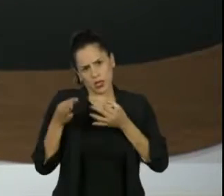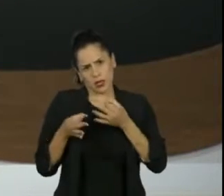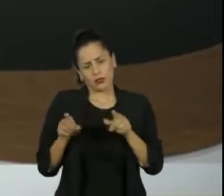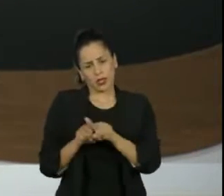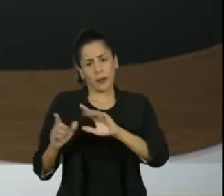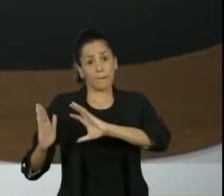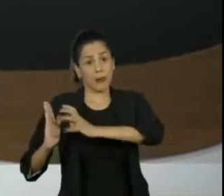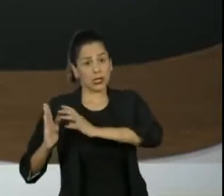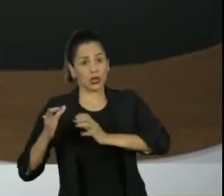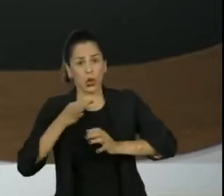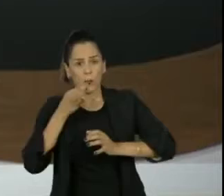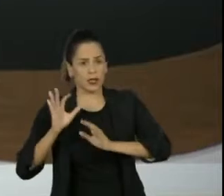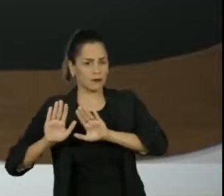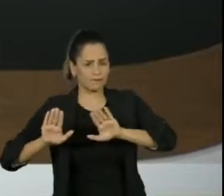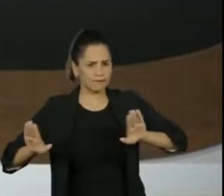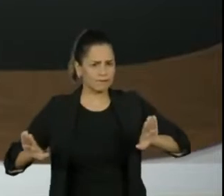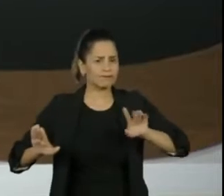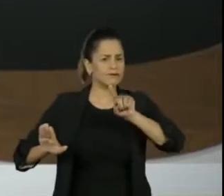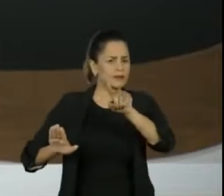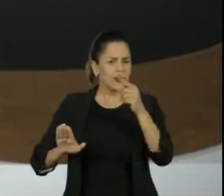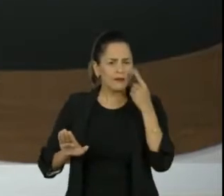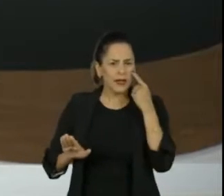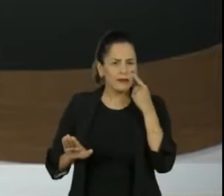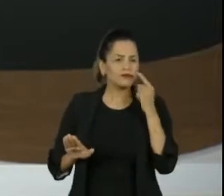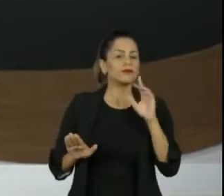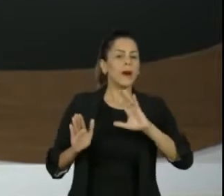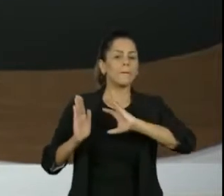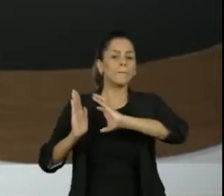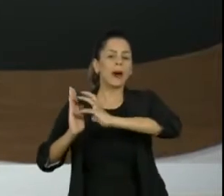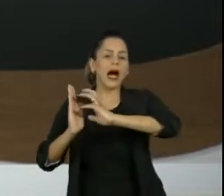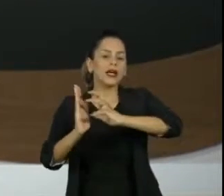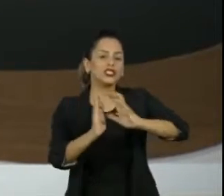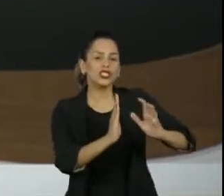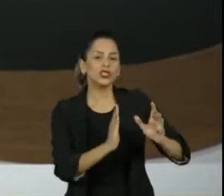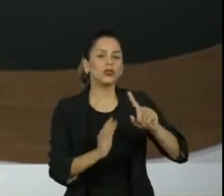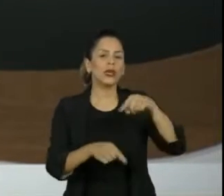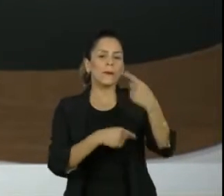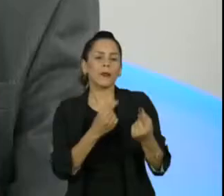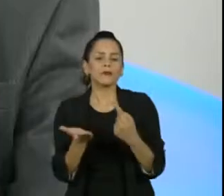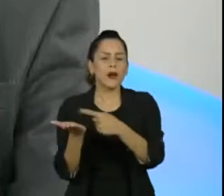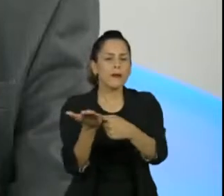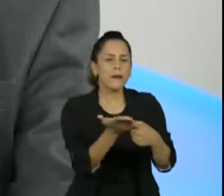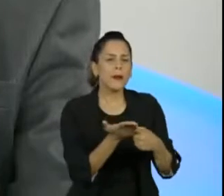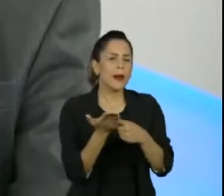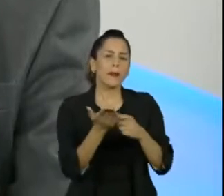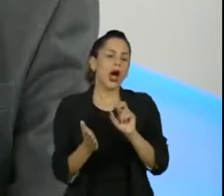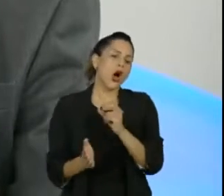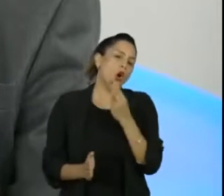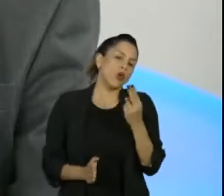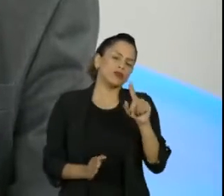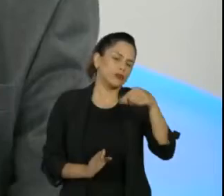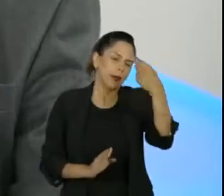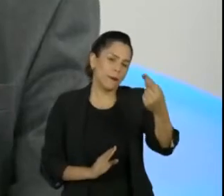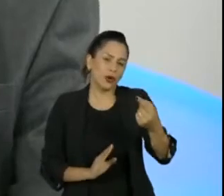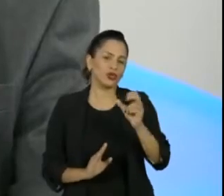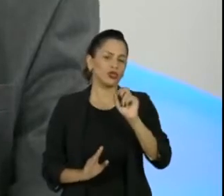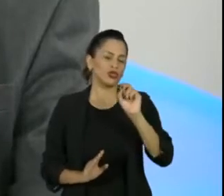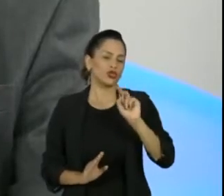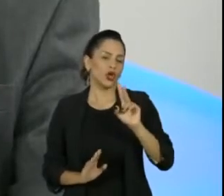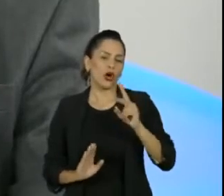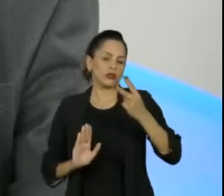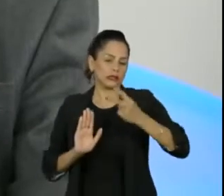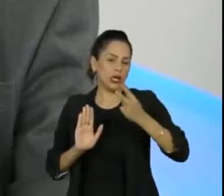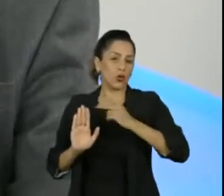a possibilidade de uma frente ampla de partidos ou acha que isso é uma conversa mais para segundo turno? Não, eu deslumbro no primeiro